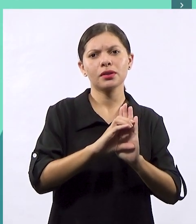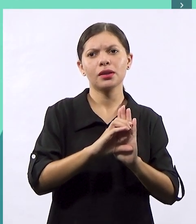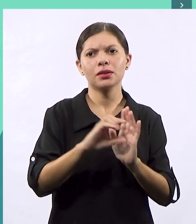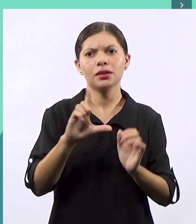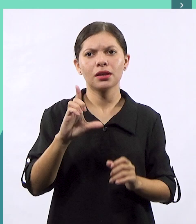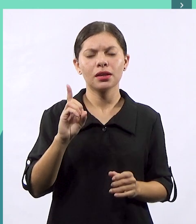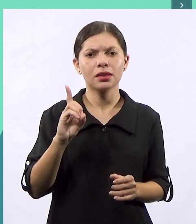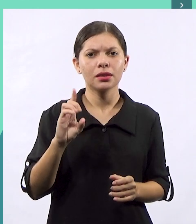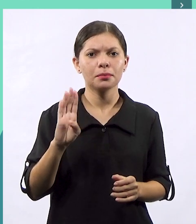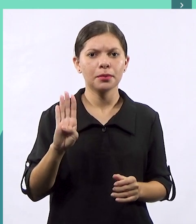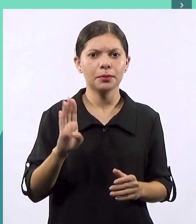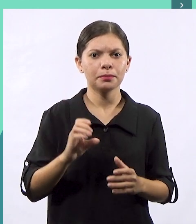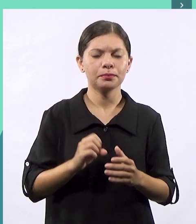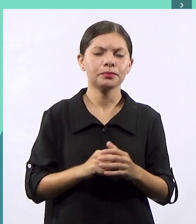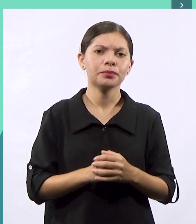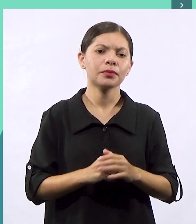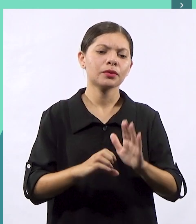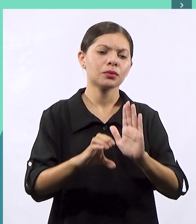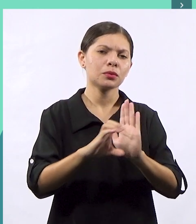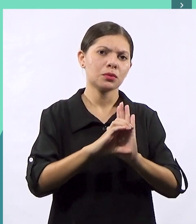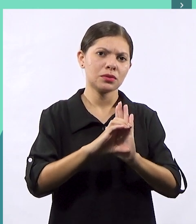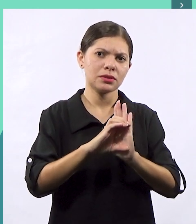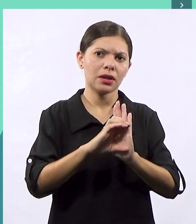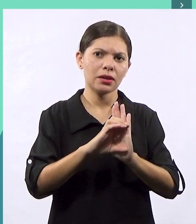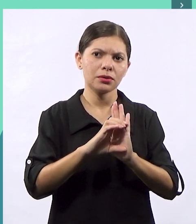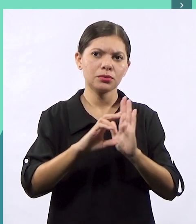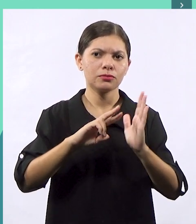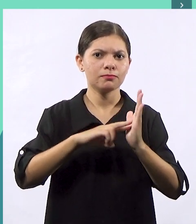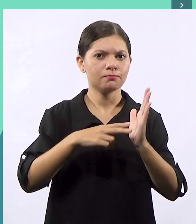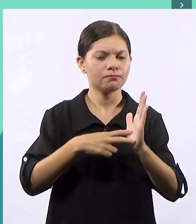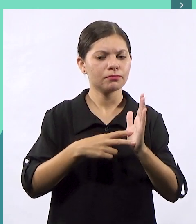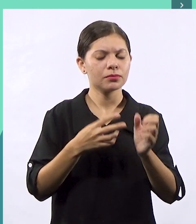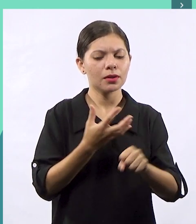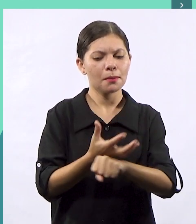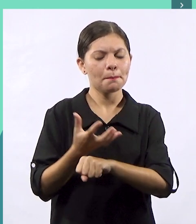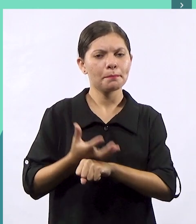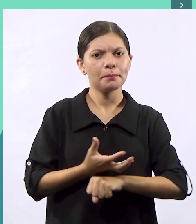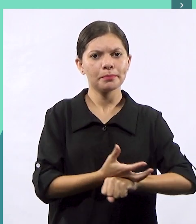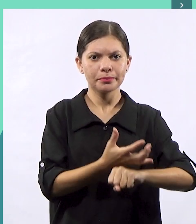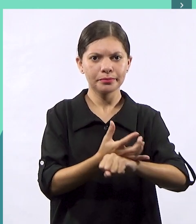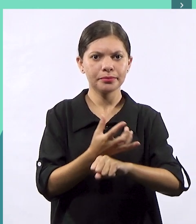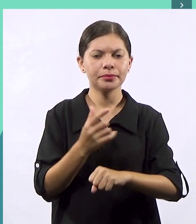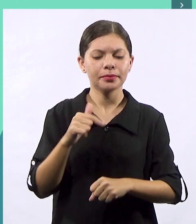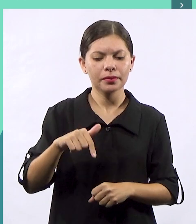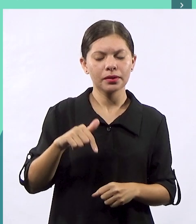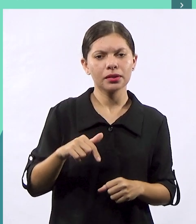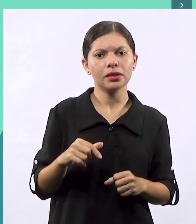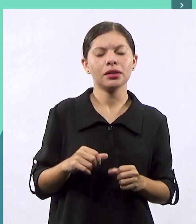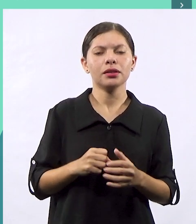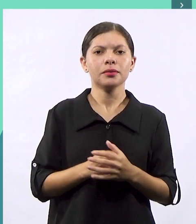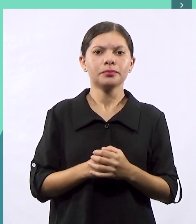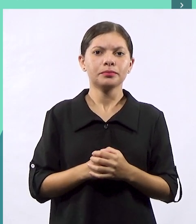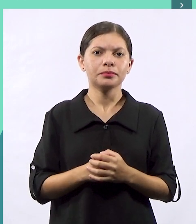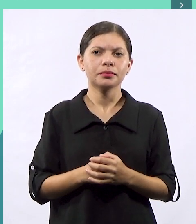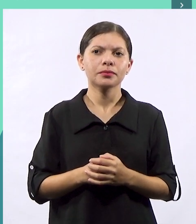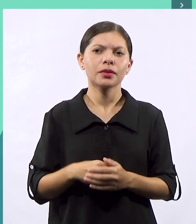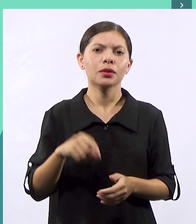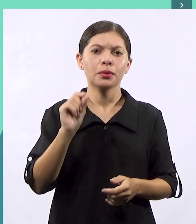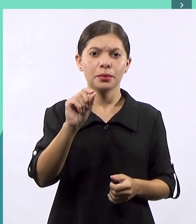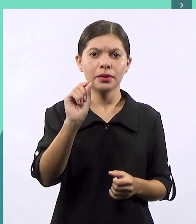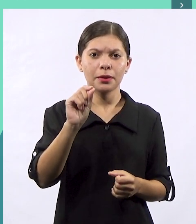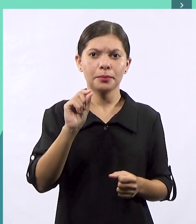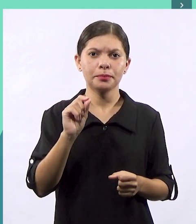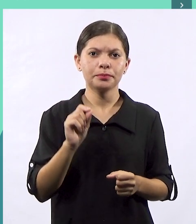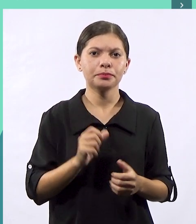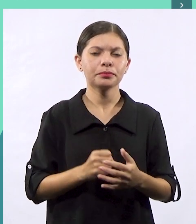que trata a LDB? Os conceitos ou as matérias que são tratadas na LDB são